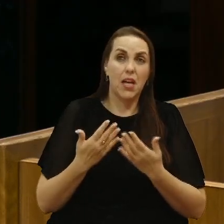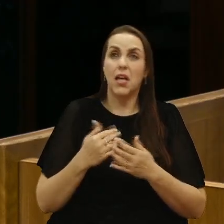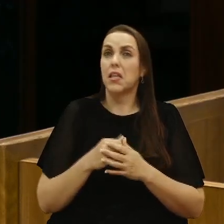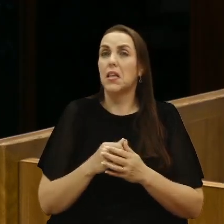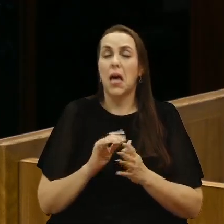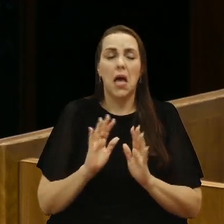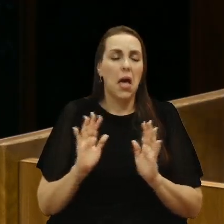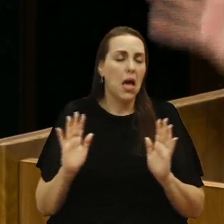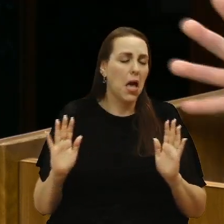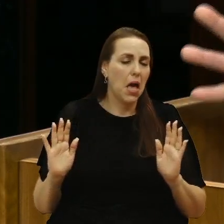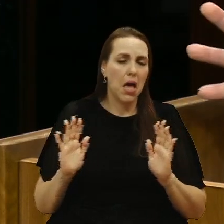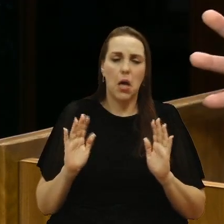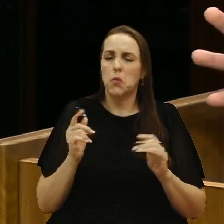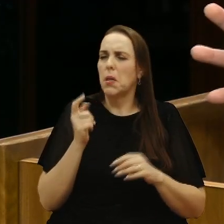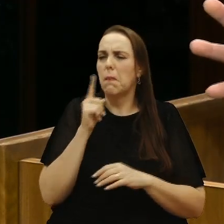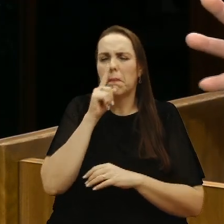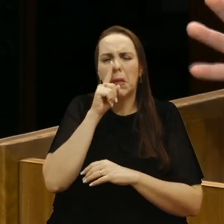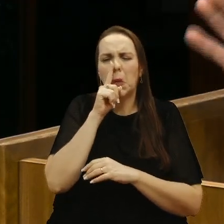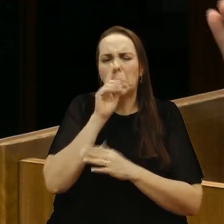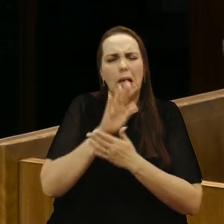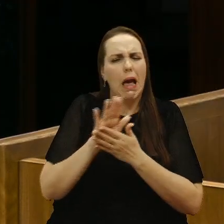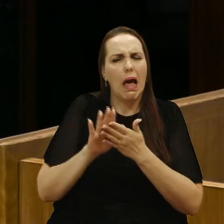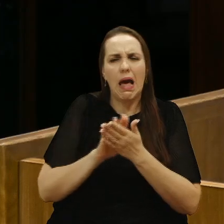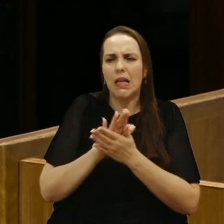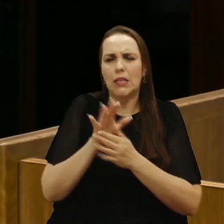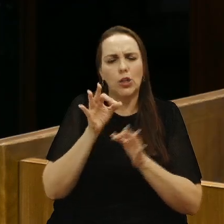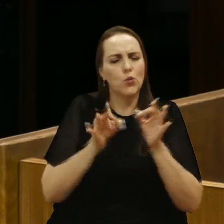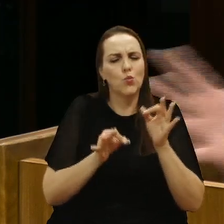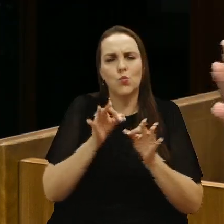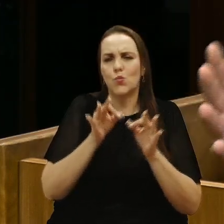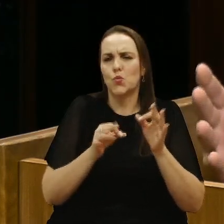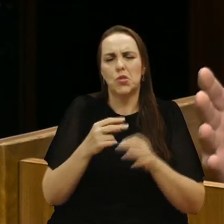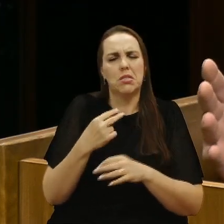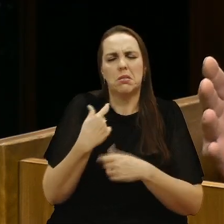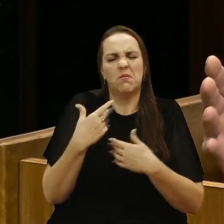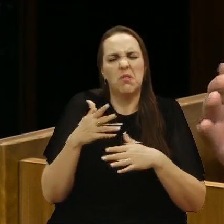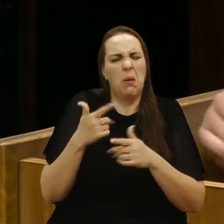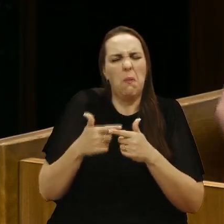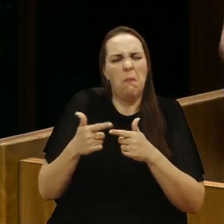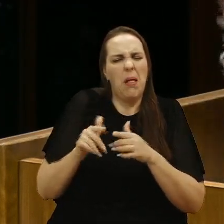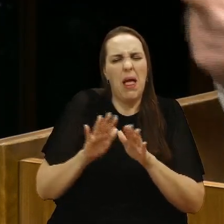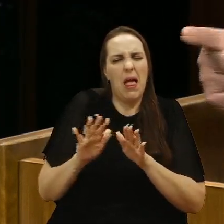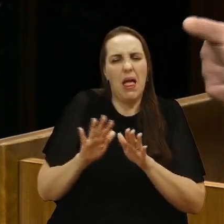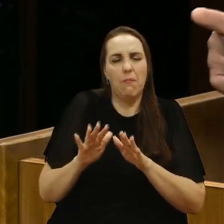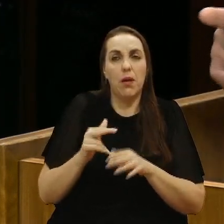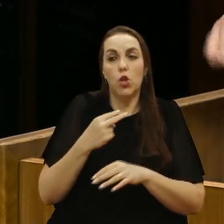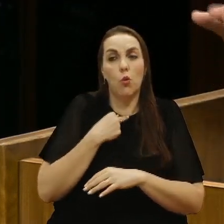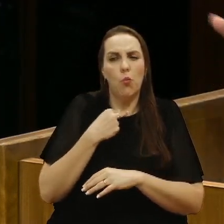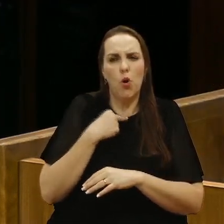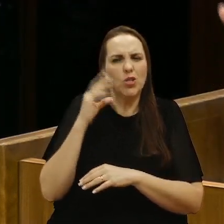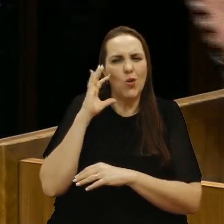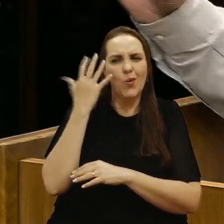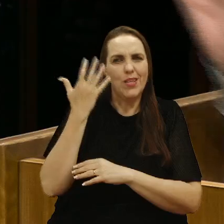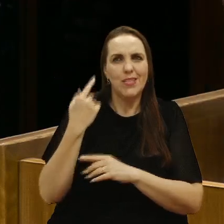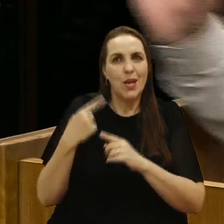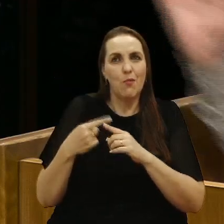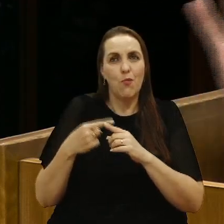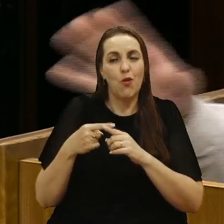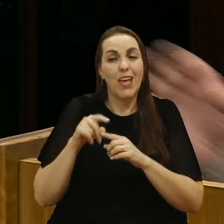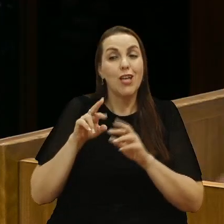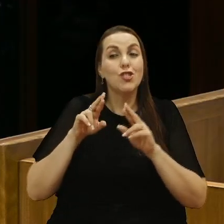não, mas não tem perigo, juridicamente não tem perigo. Isso não pode acontecer porque são